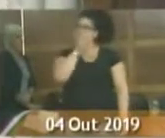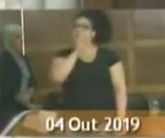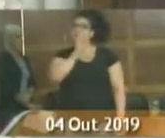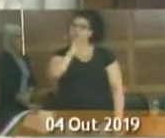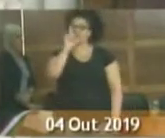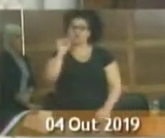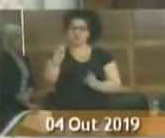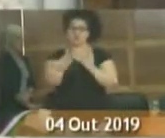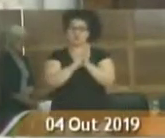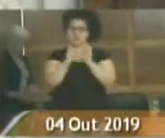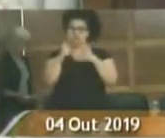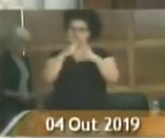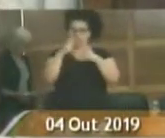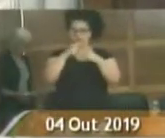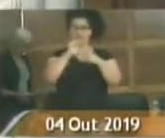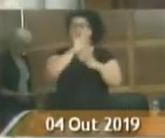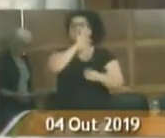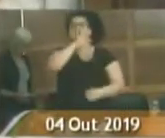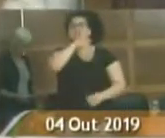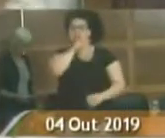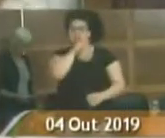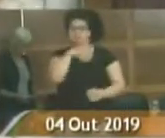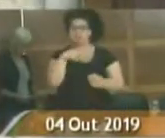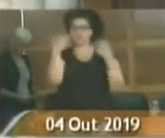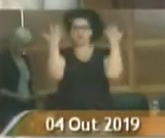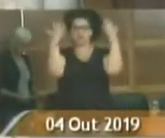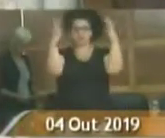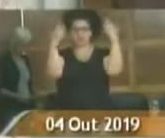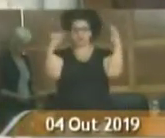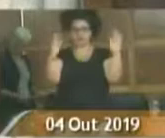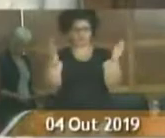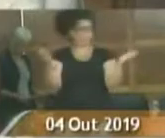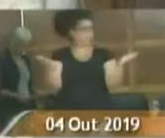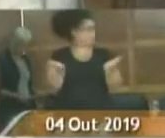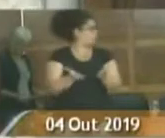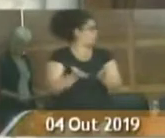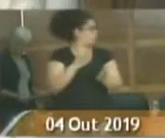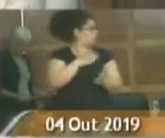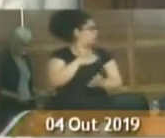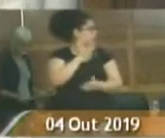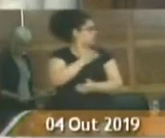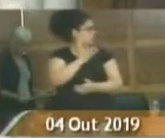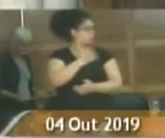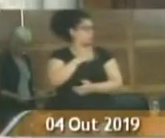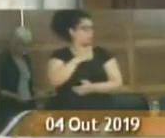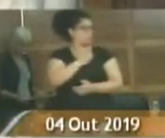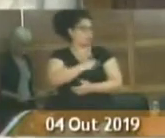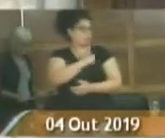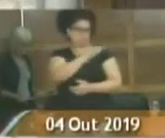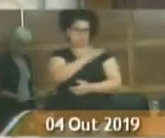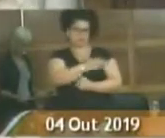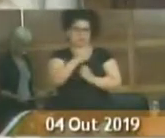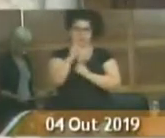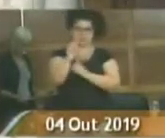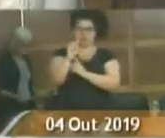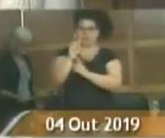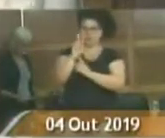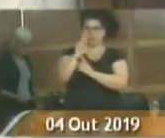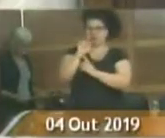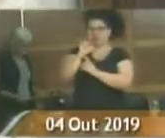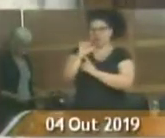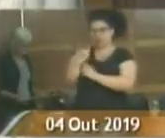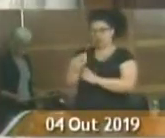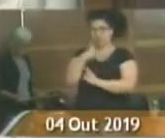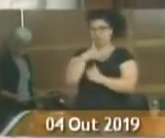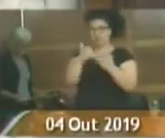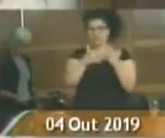médico veterinário, tá? E eu queria parabenizar hoje meus colegas que estão aqui, que é a doutora Patrícia, que eu